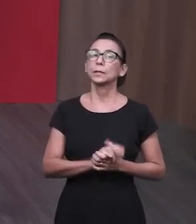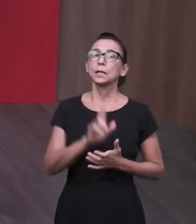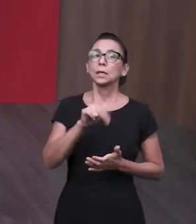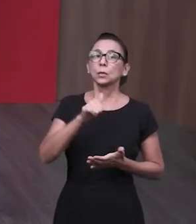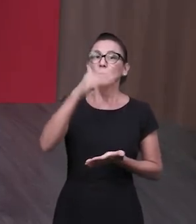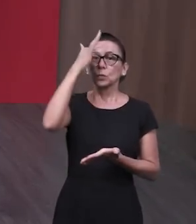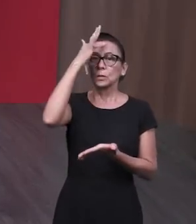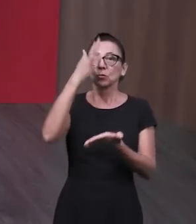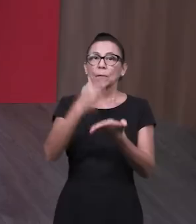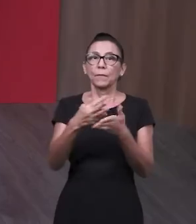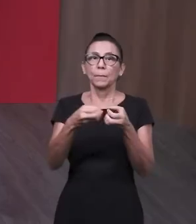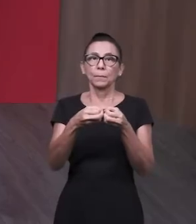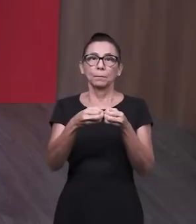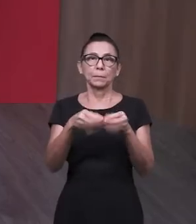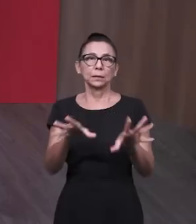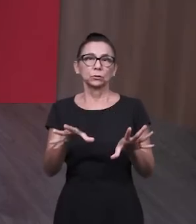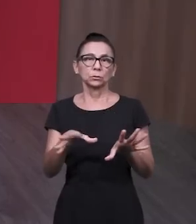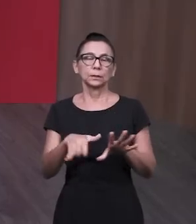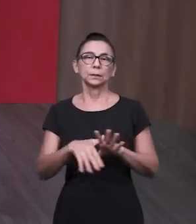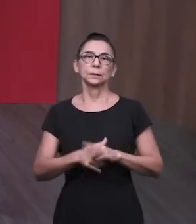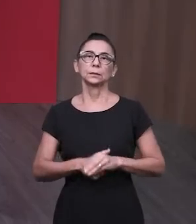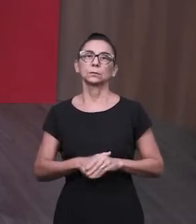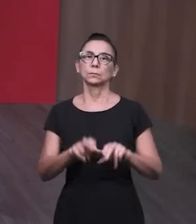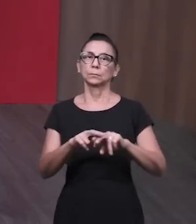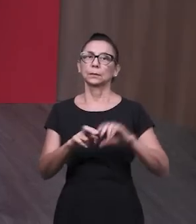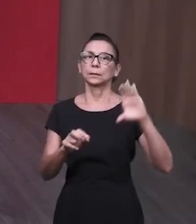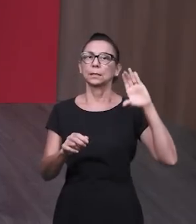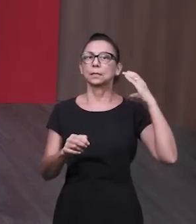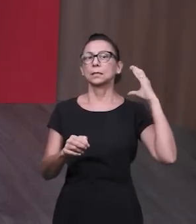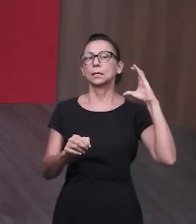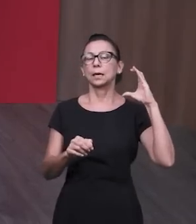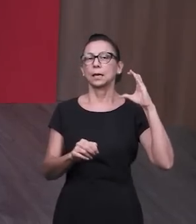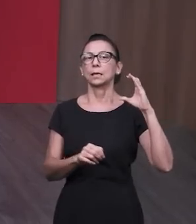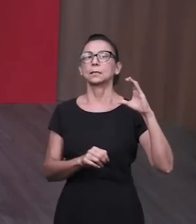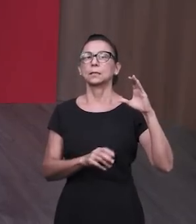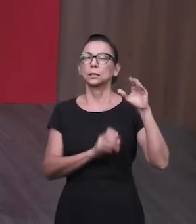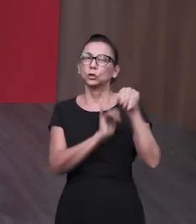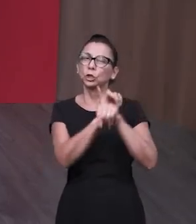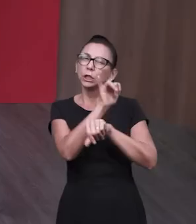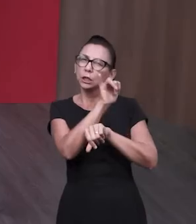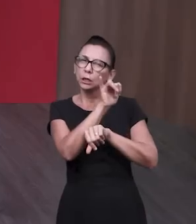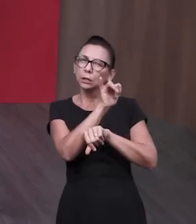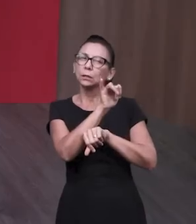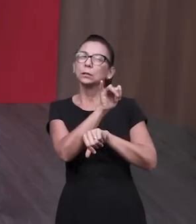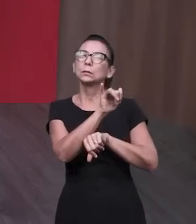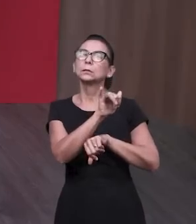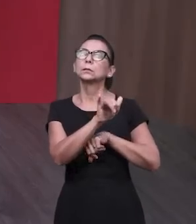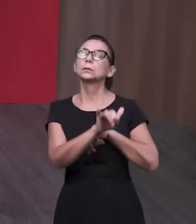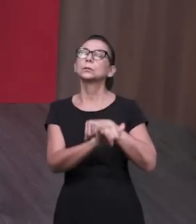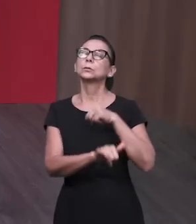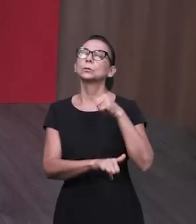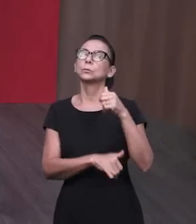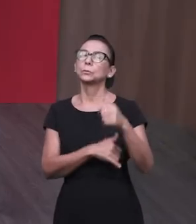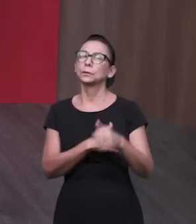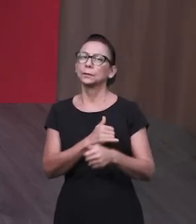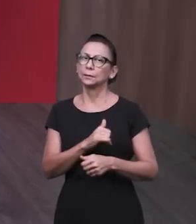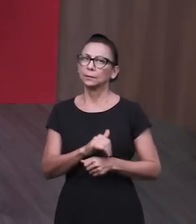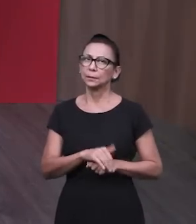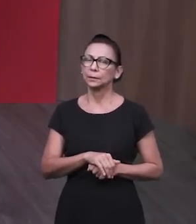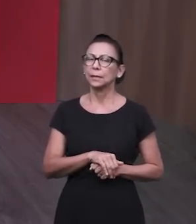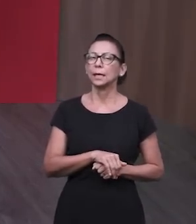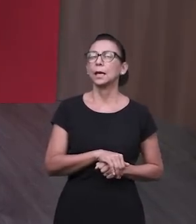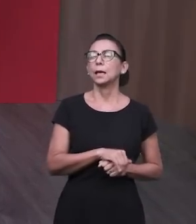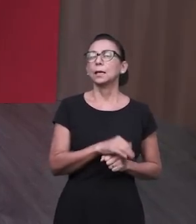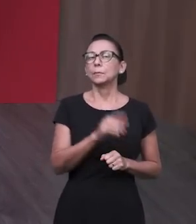seja prejudicada, arranhada pela ciência falsa que existe, tenta trazer